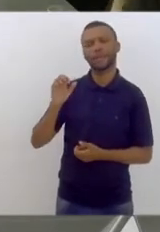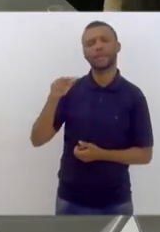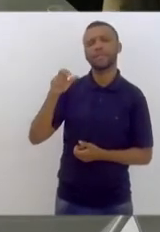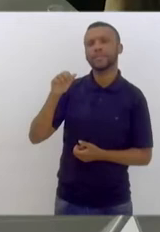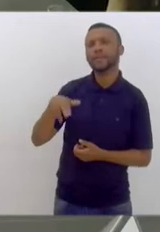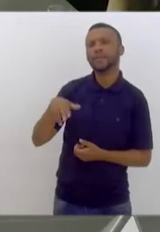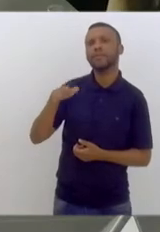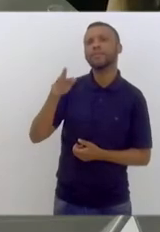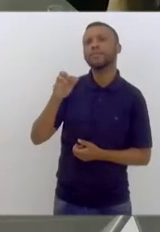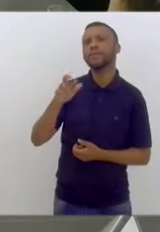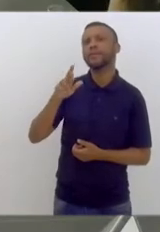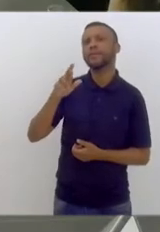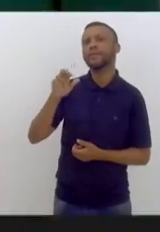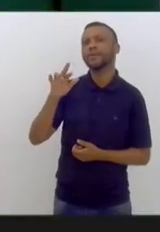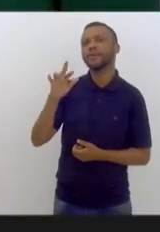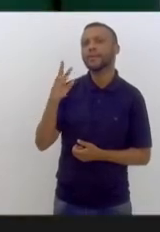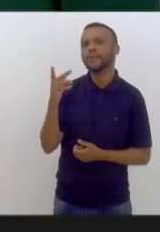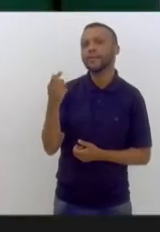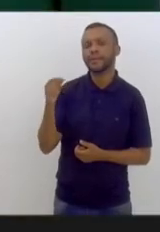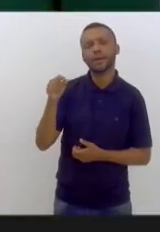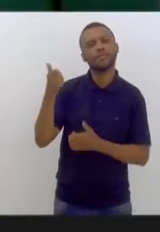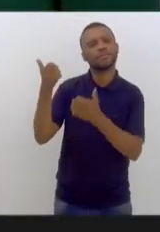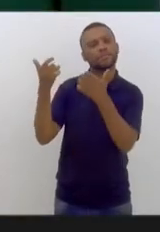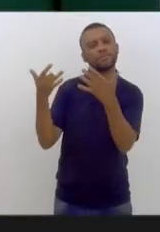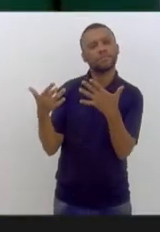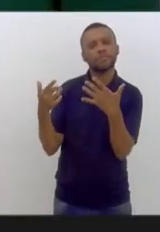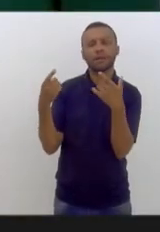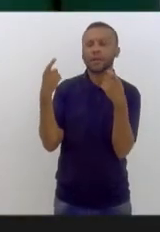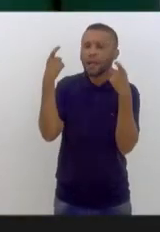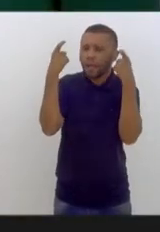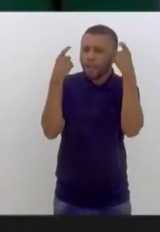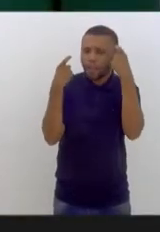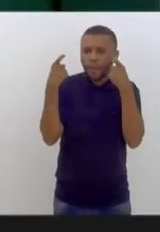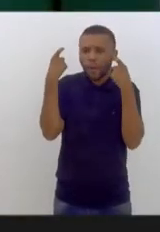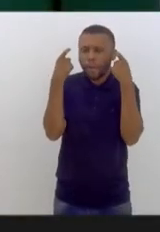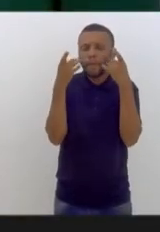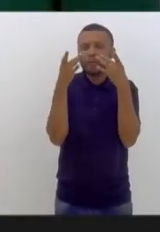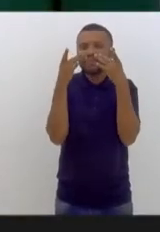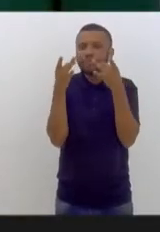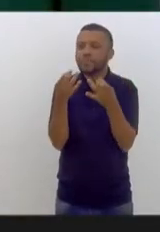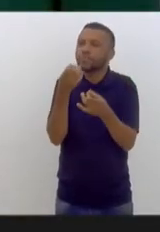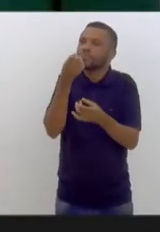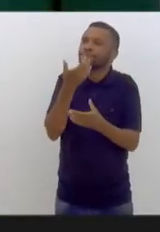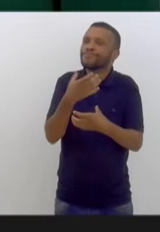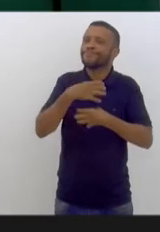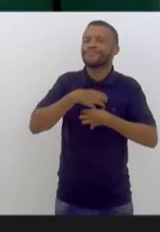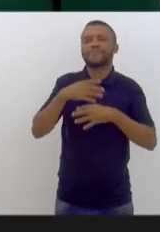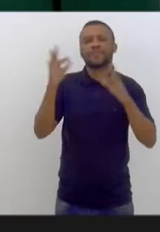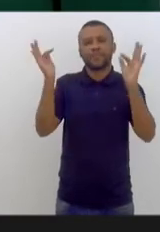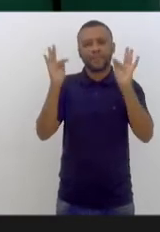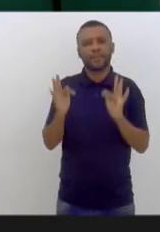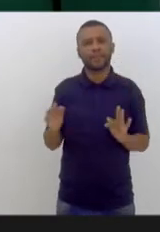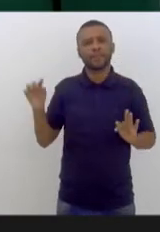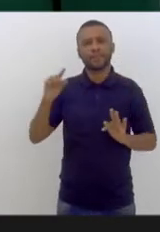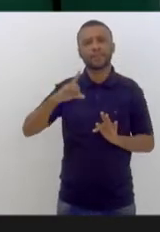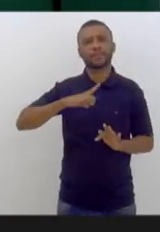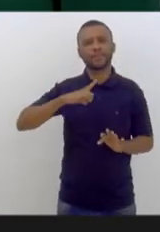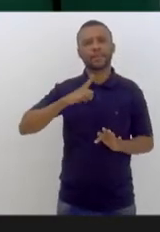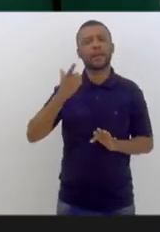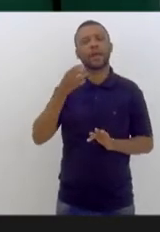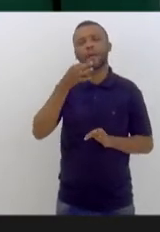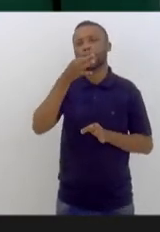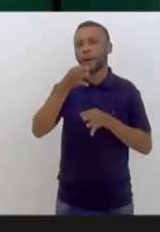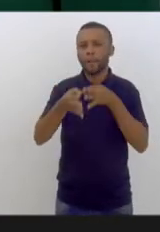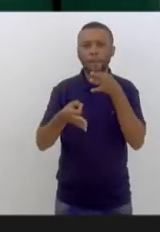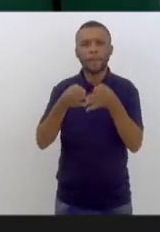deputado Renan, comentou e falou muito bem, nos preocupa, e aí eu fico feliz em ter os nobres secretários